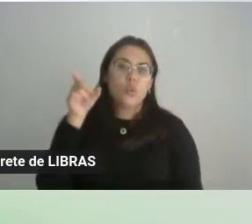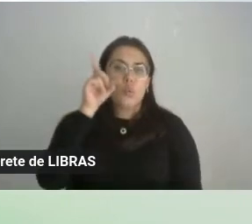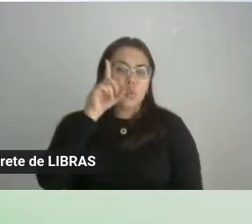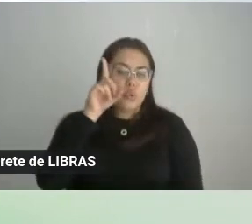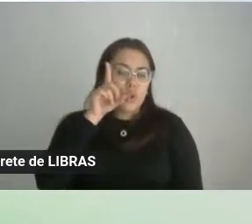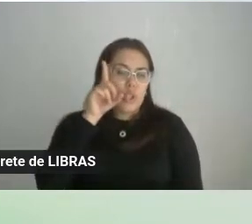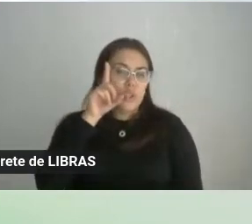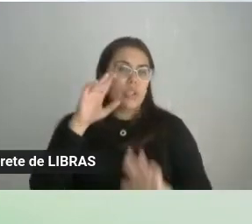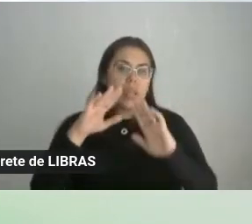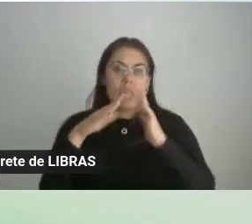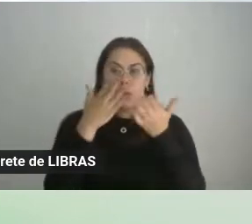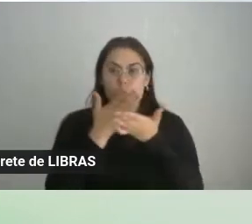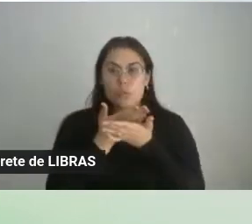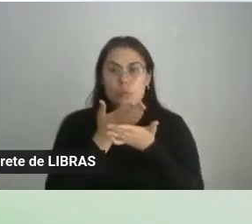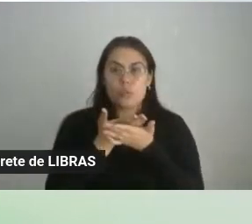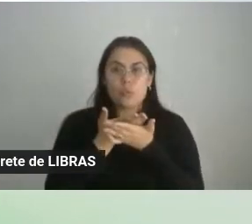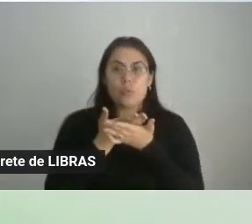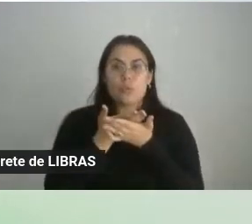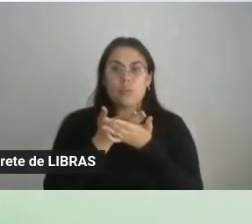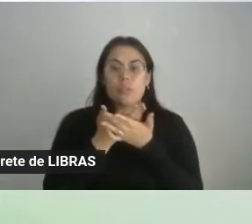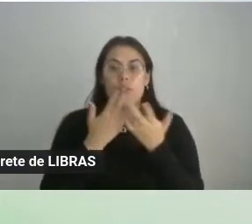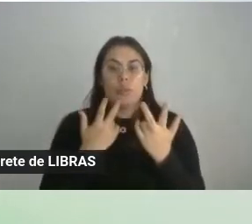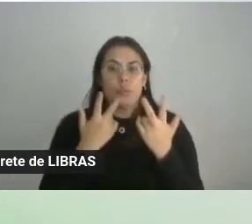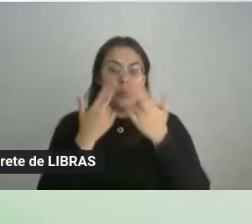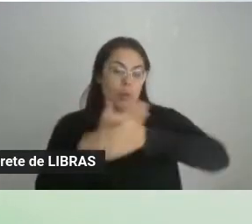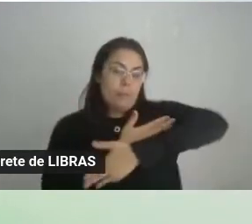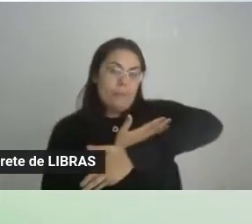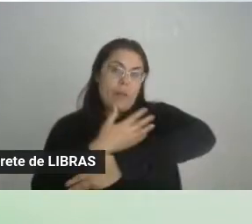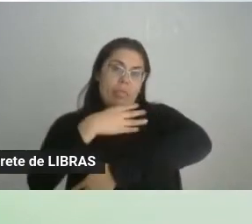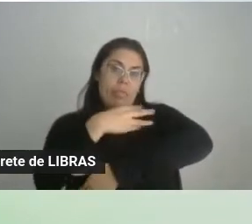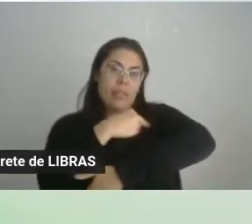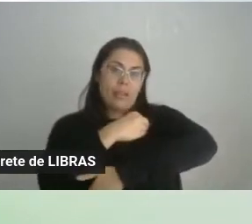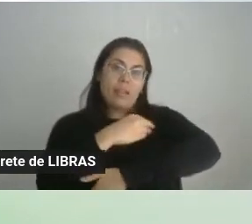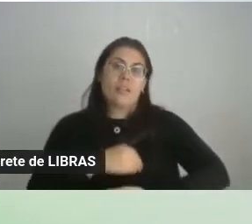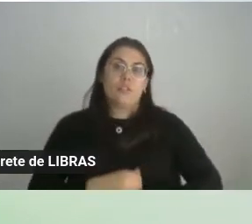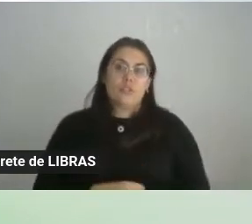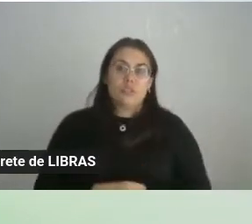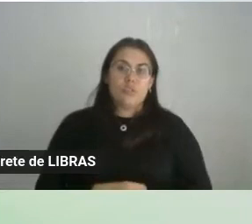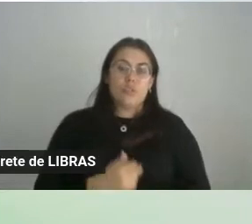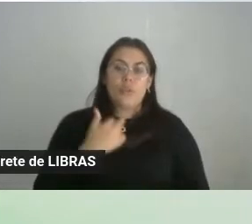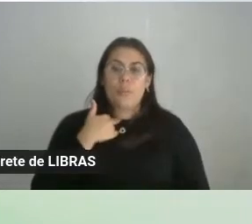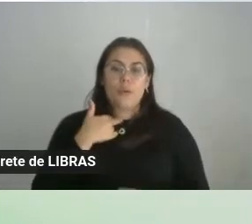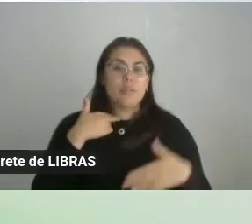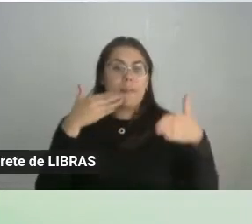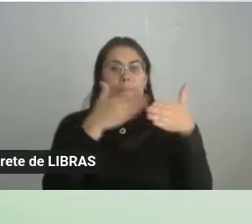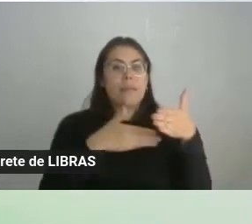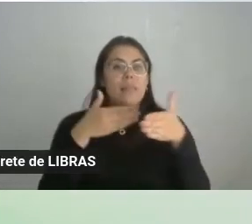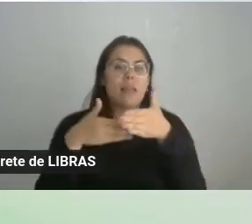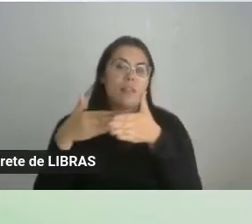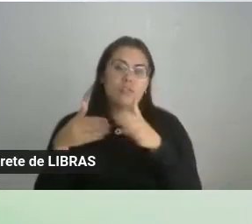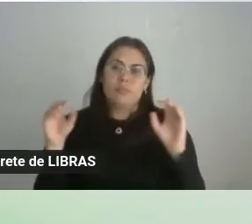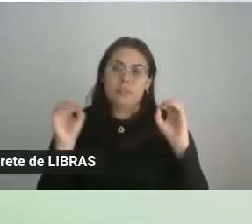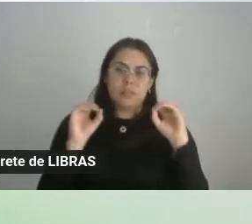escolas, como a questão, por exemplo, da maternidade, em momento algum tem que ser vista como impeditivo, que a maternidade é